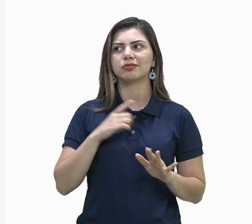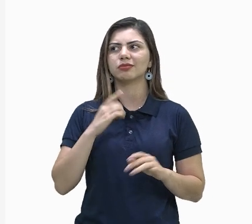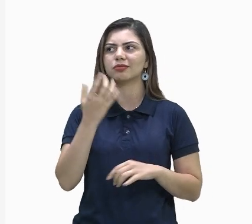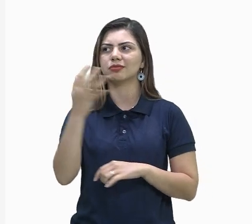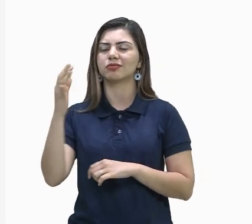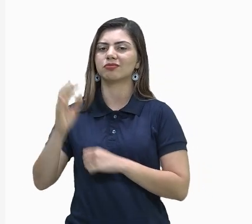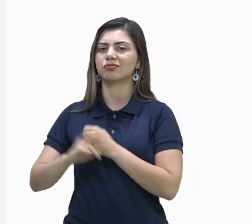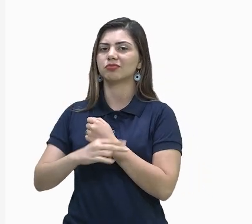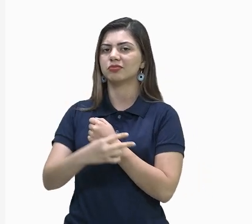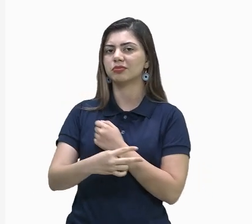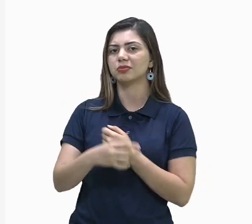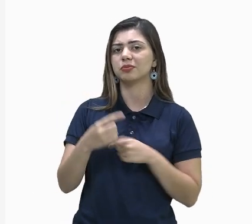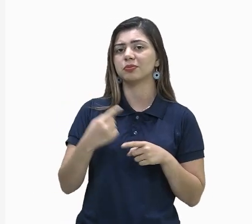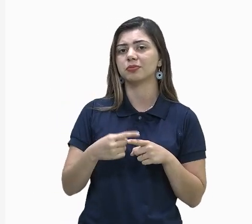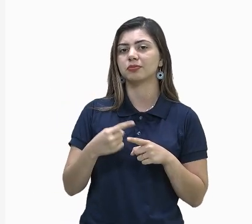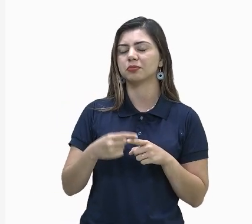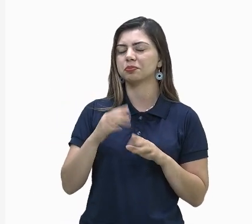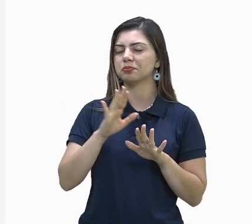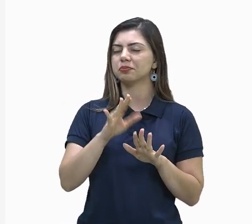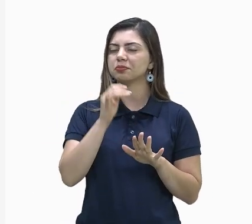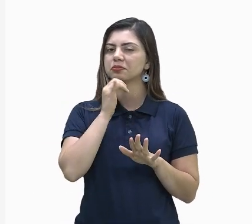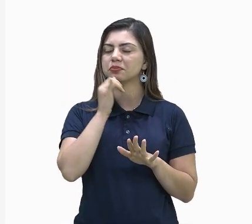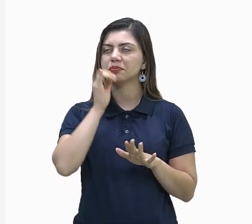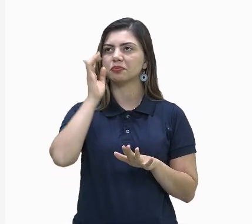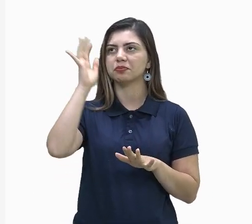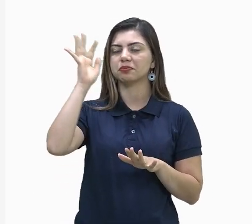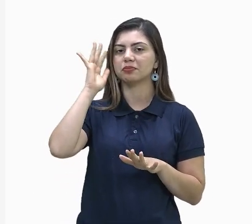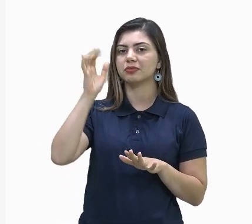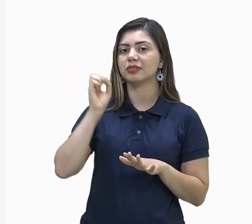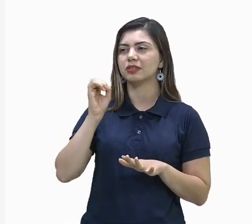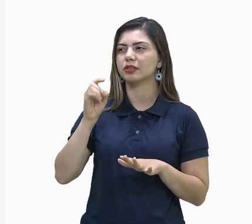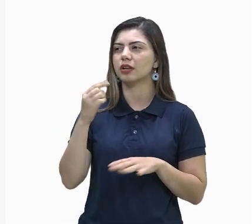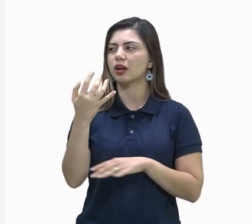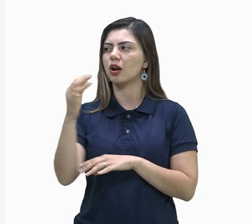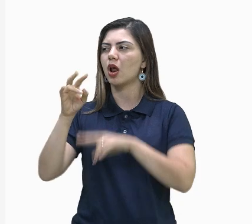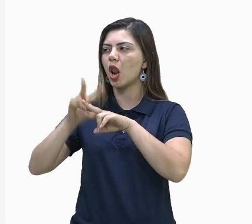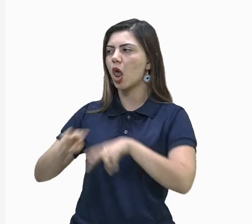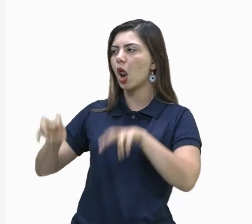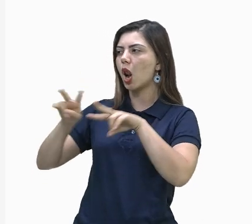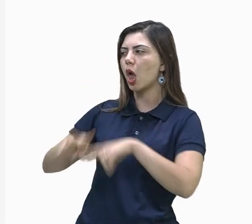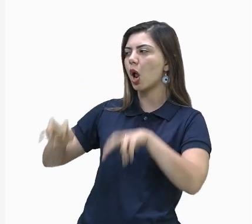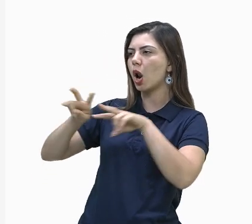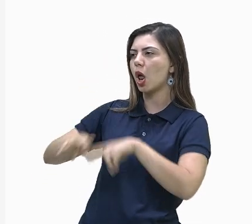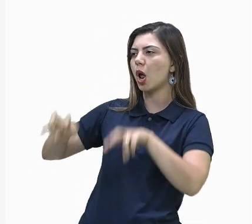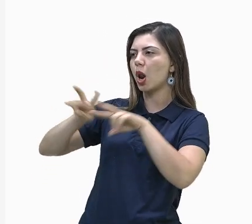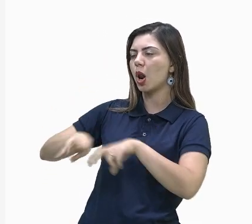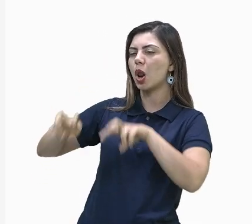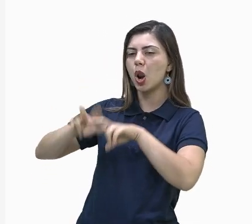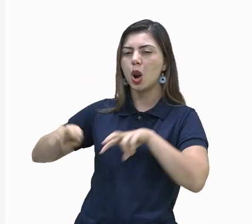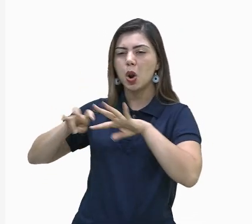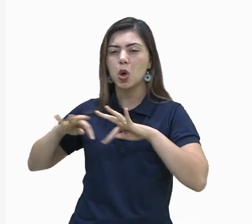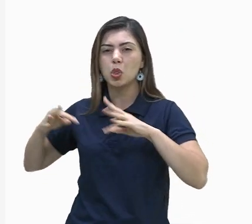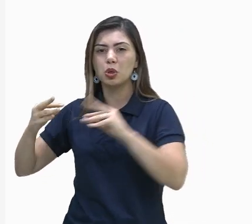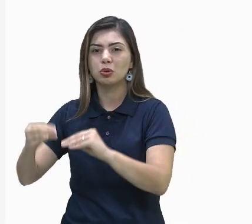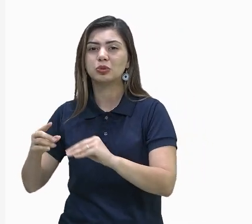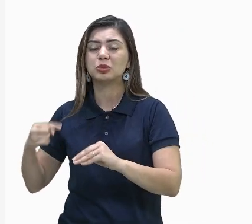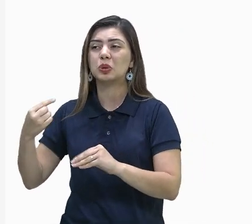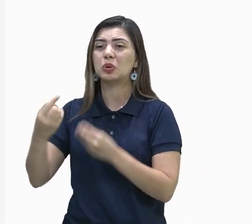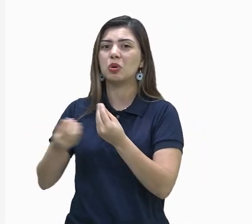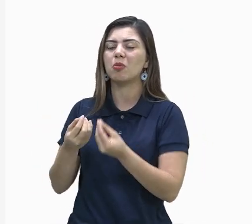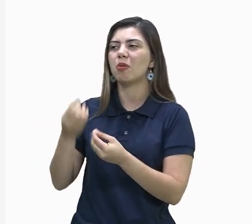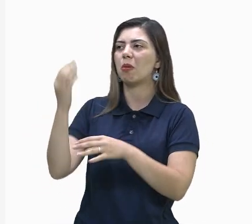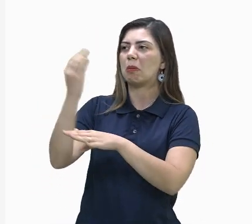imaginem vocês, né? Se a gente for tirar tudo da natureza, hein? A gente muitas vezes destruímos, né,